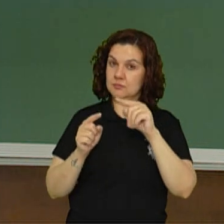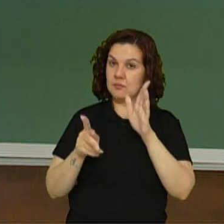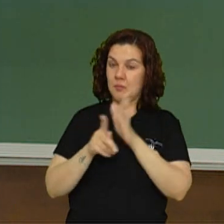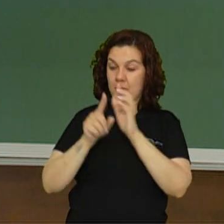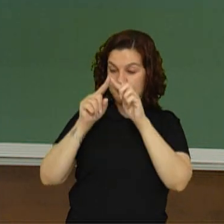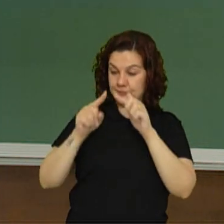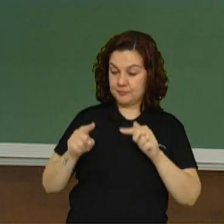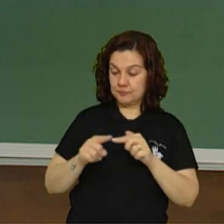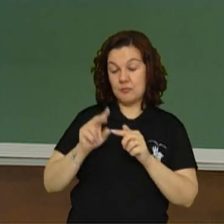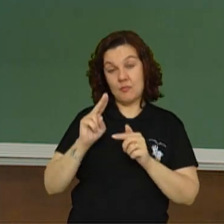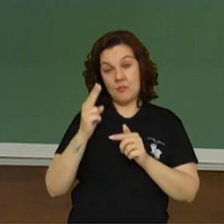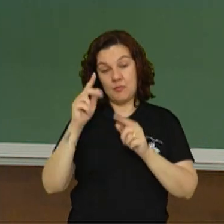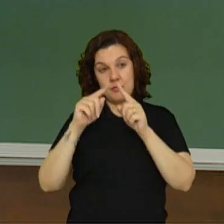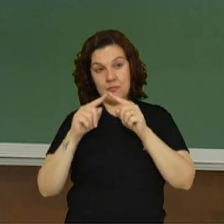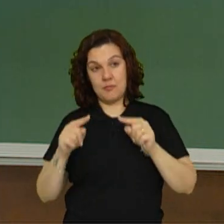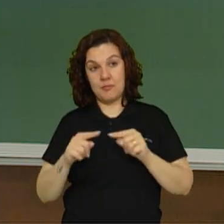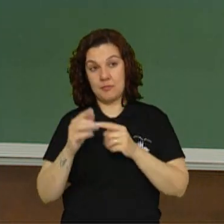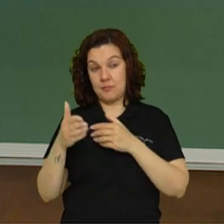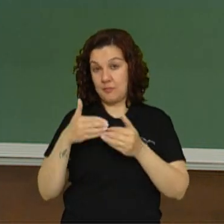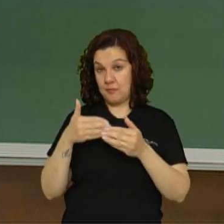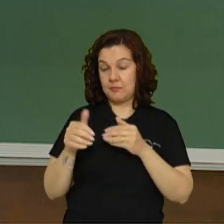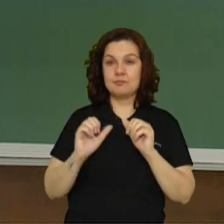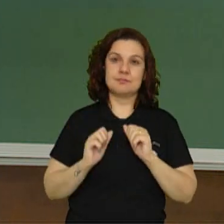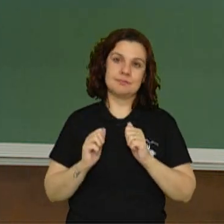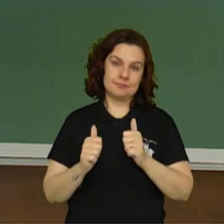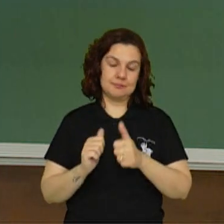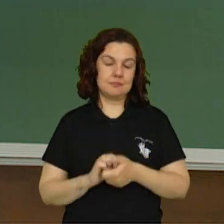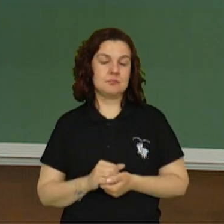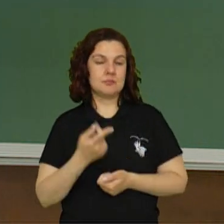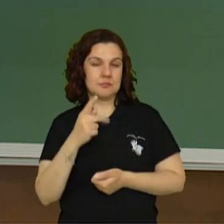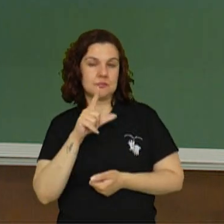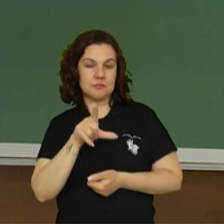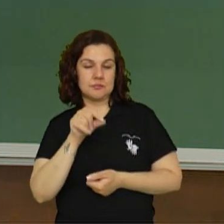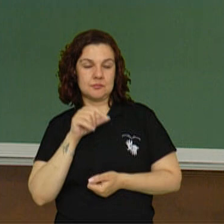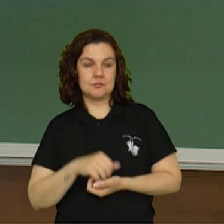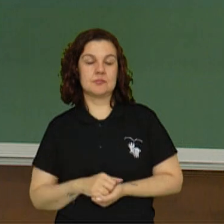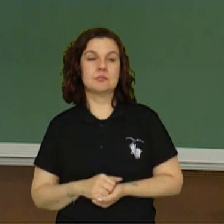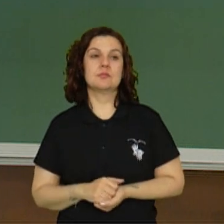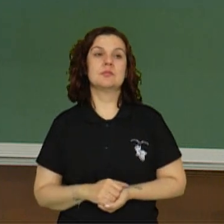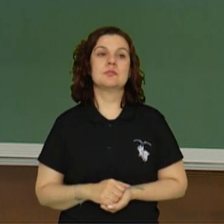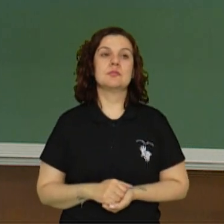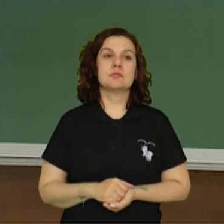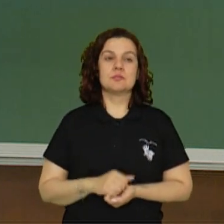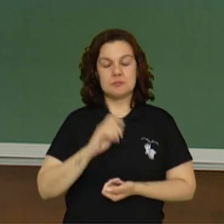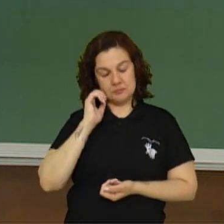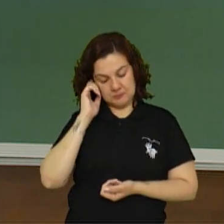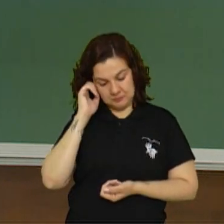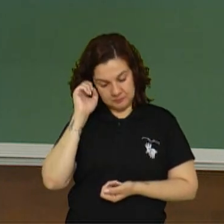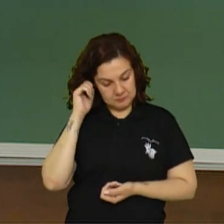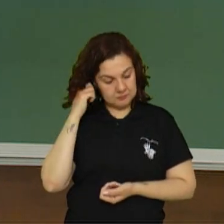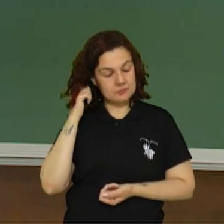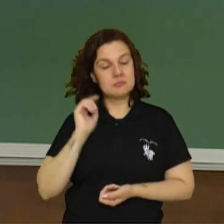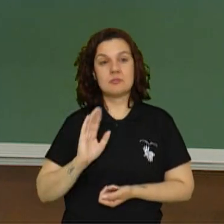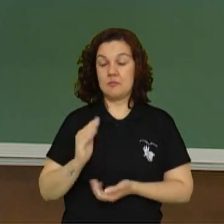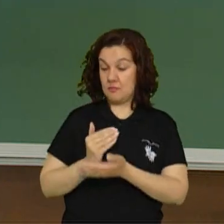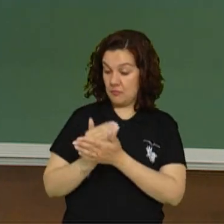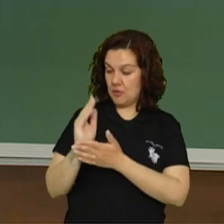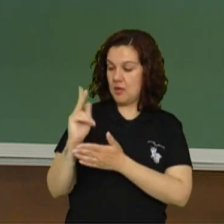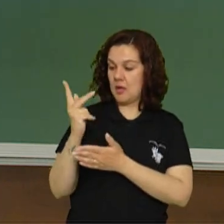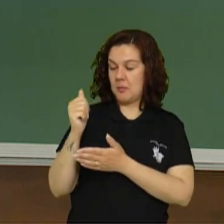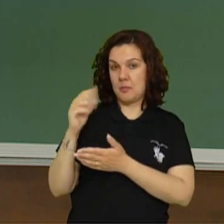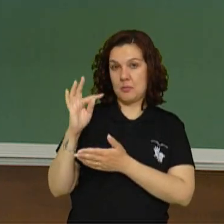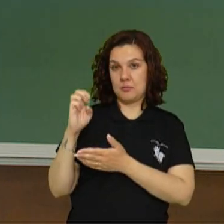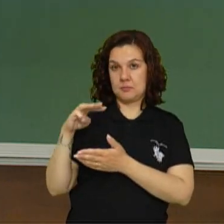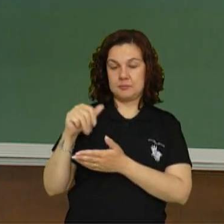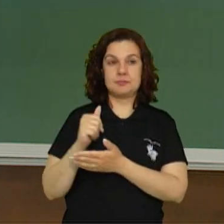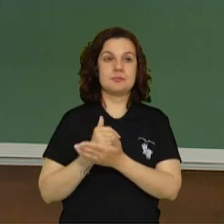triângulo equilátero como a área de um triângulo qualquer, tá bom? Fica a sua escolha. Começando ali pelo apótema para chegar na